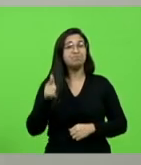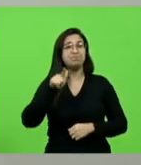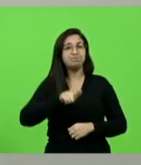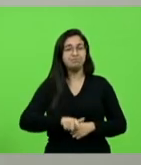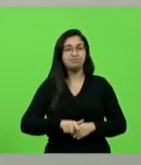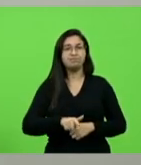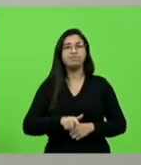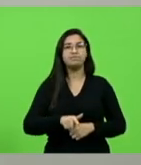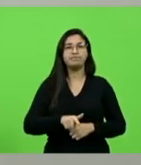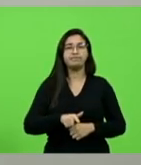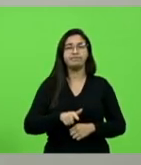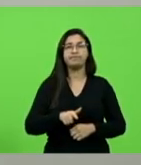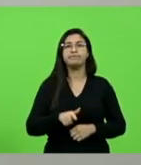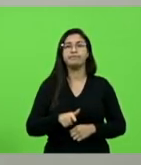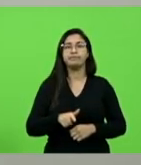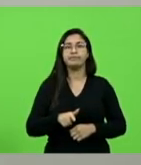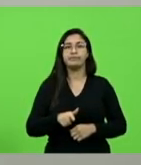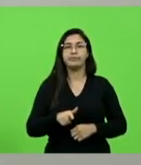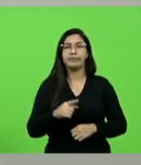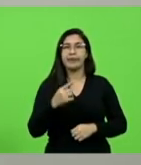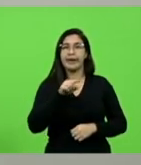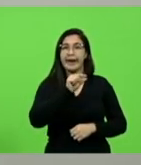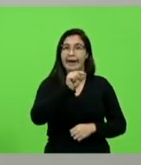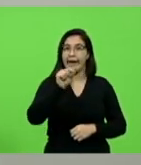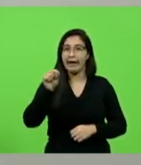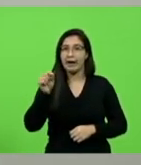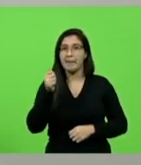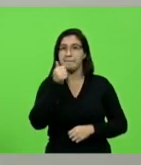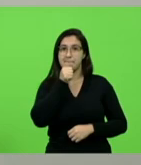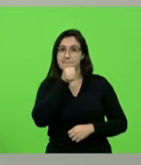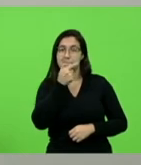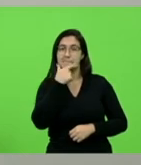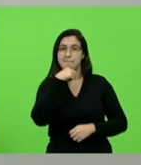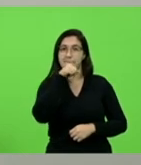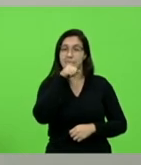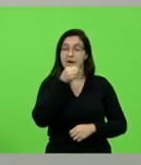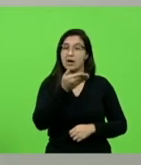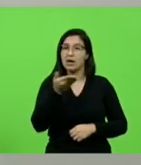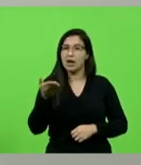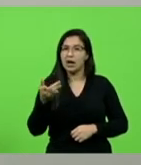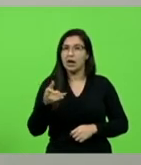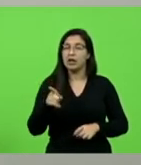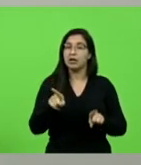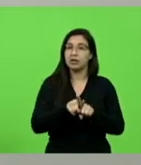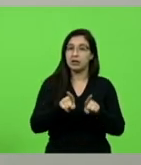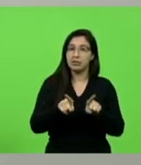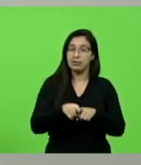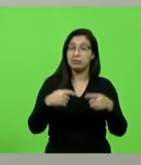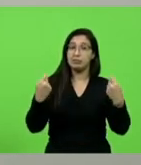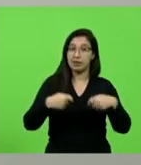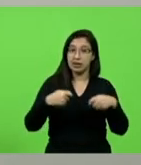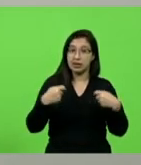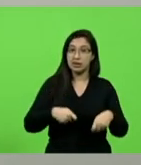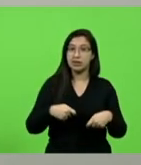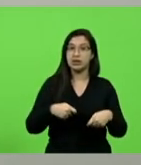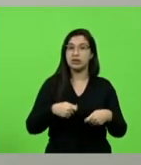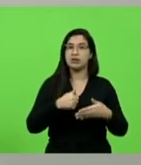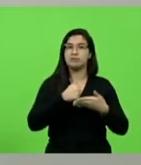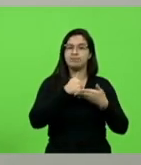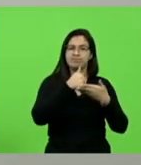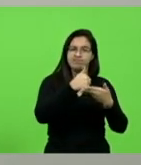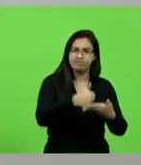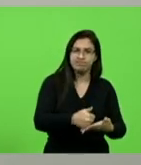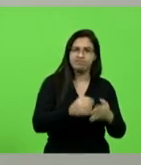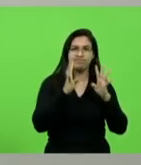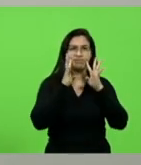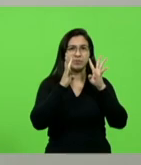gente dizer que os pais, por sua vez, também eles têm o dever de acompanhar a educação dos filhos, a trajetória